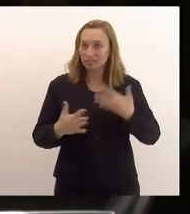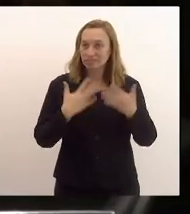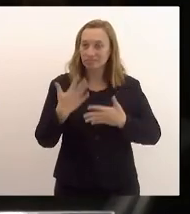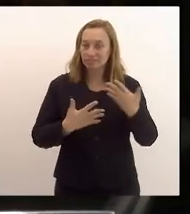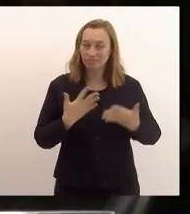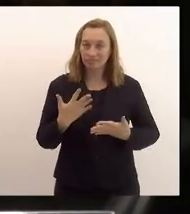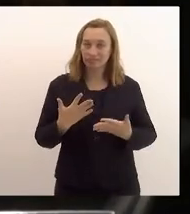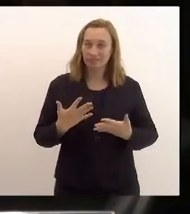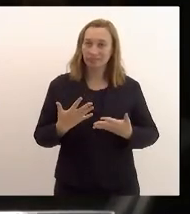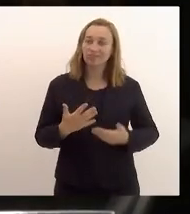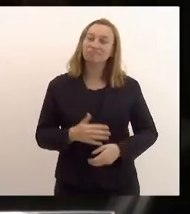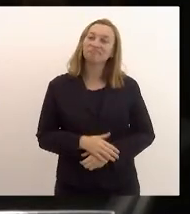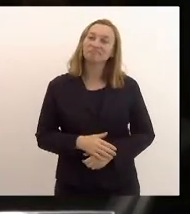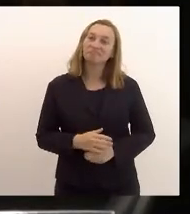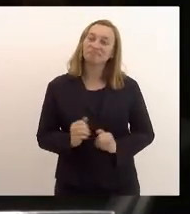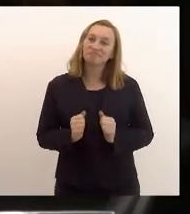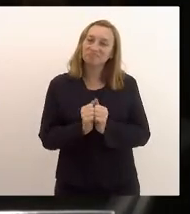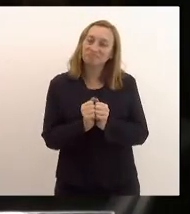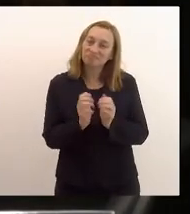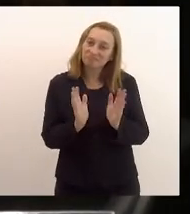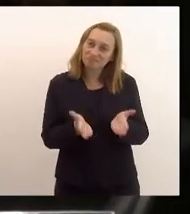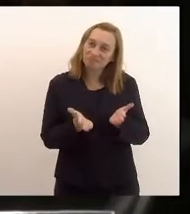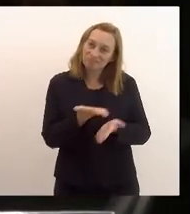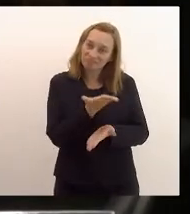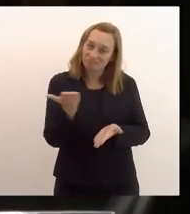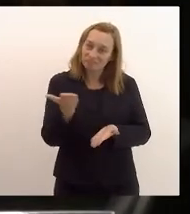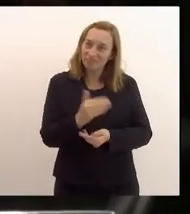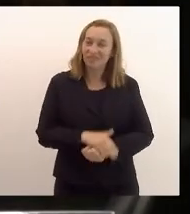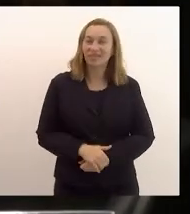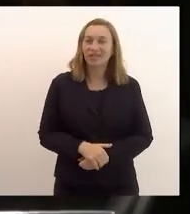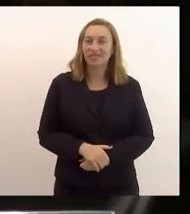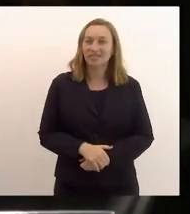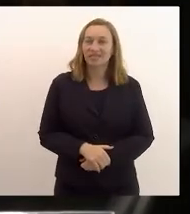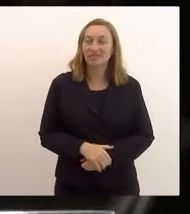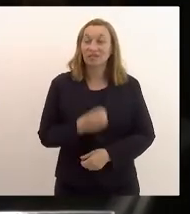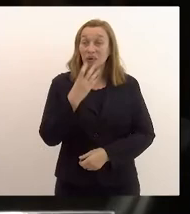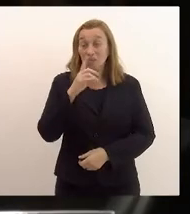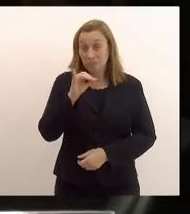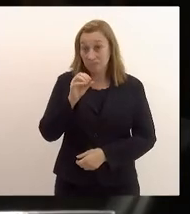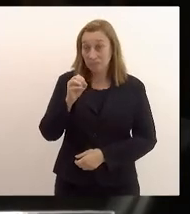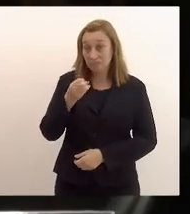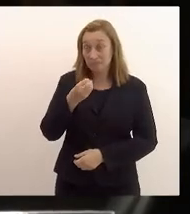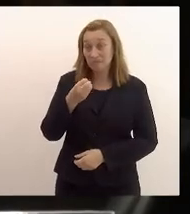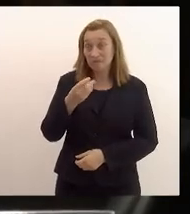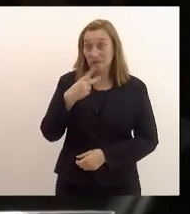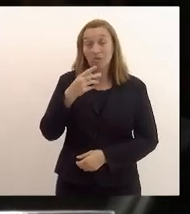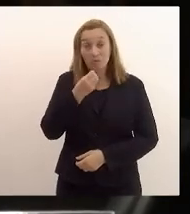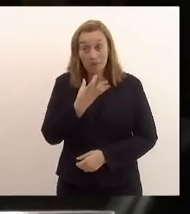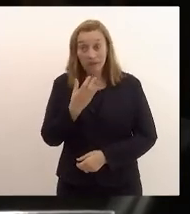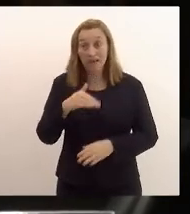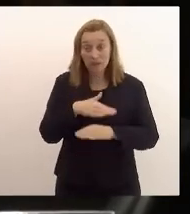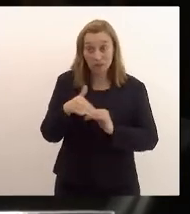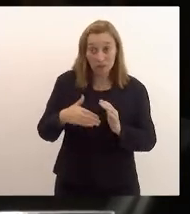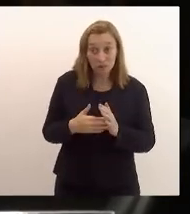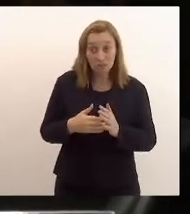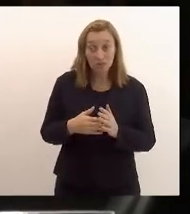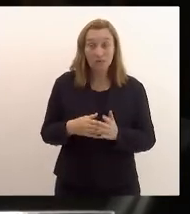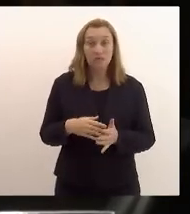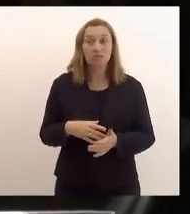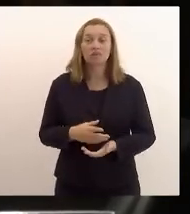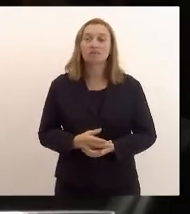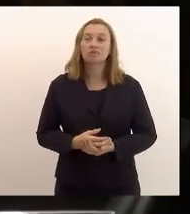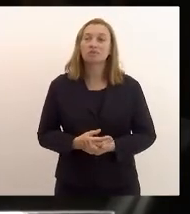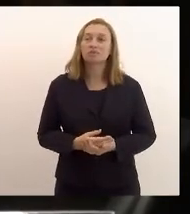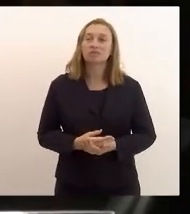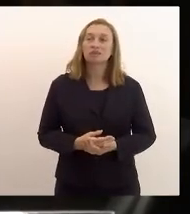honra muito grande estar aqui hoje com vocês disse muito bem os caminhos excederam a defensoria